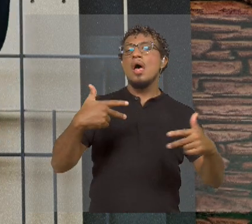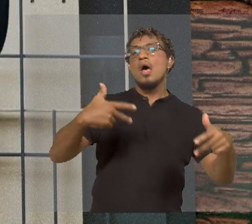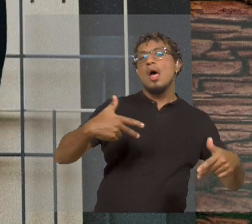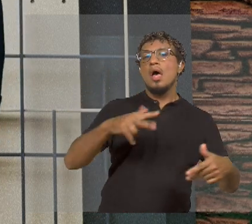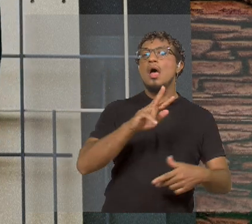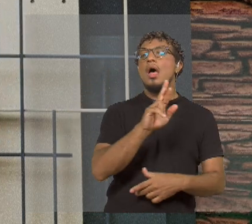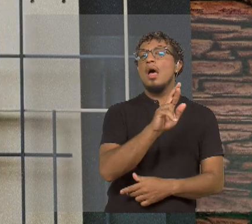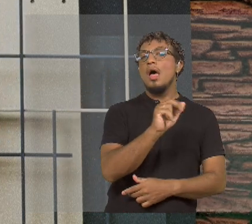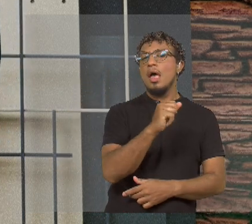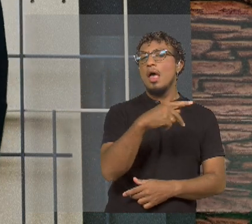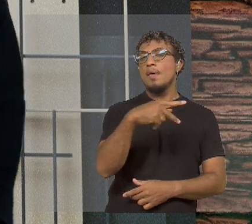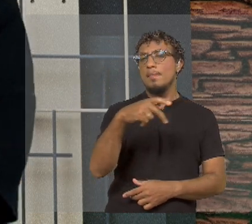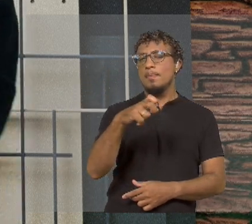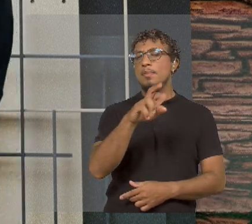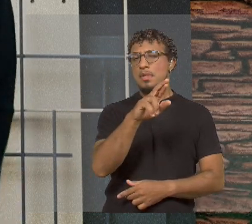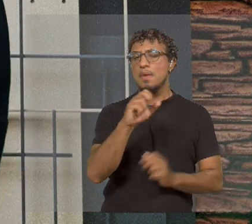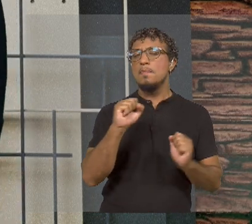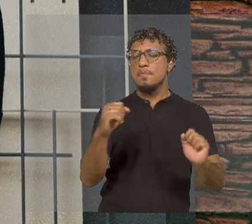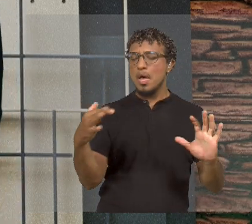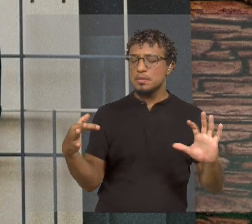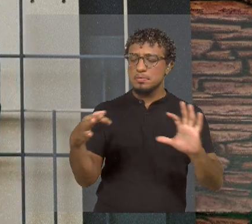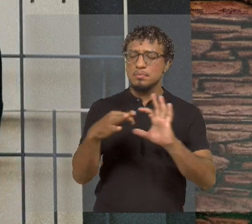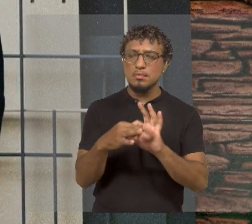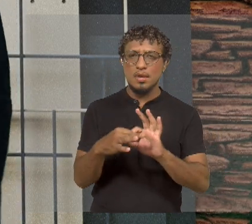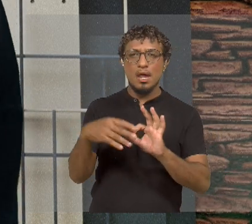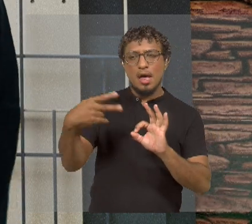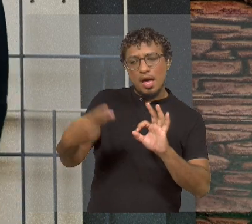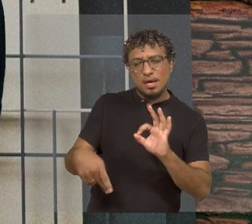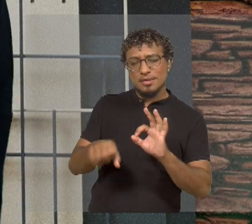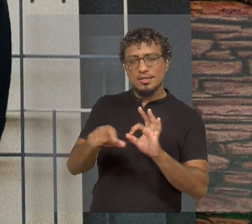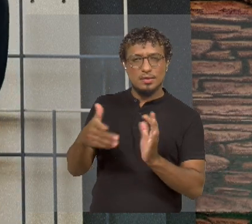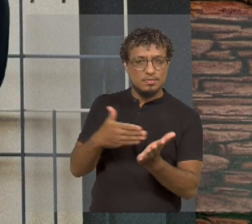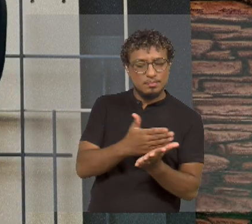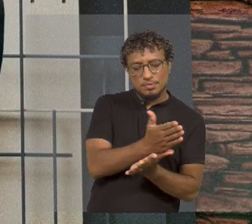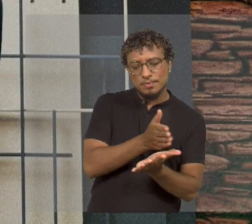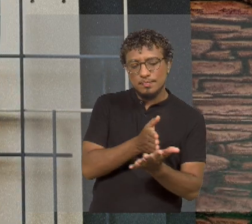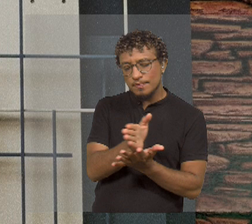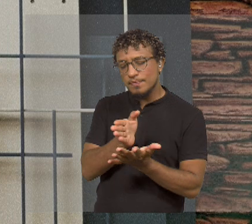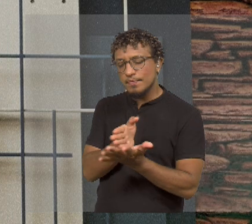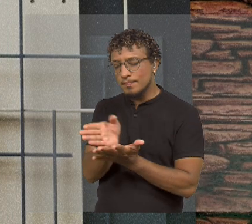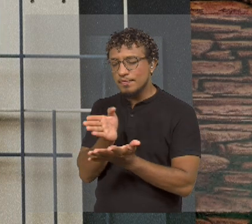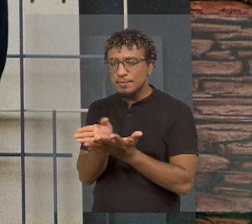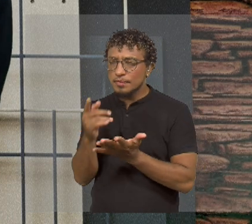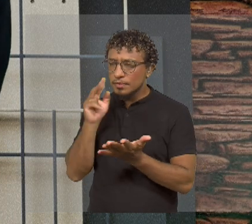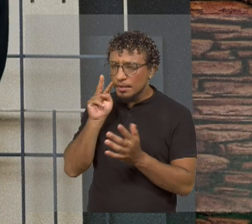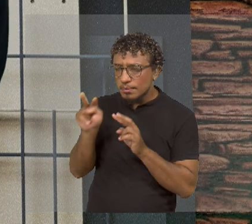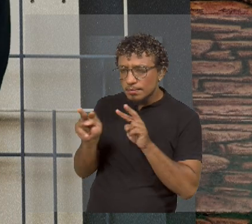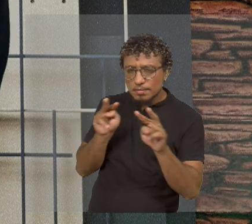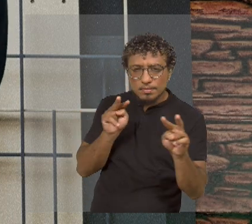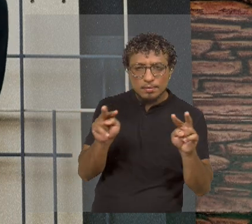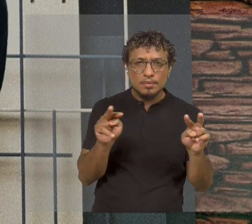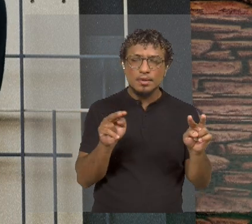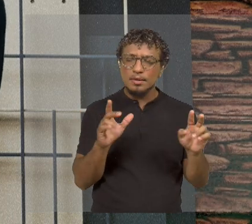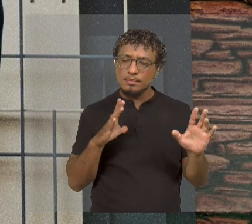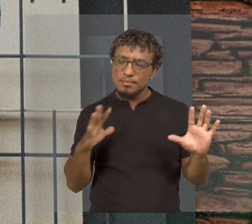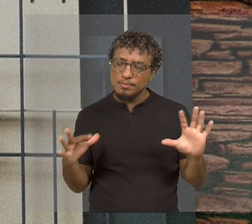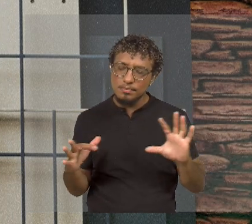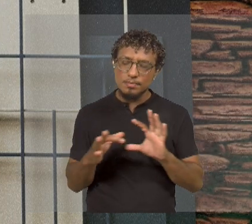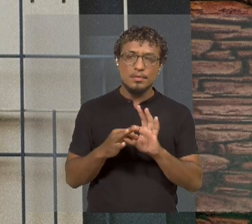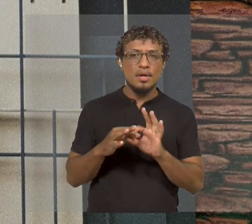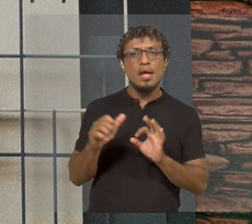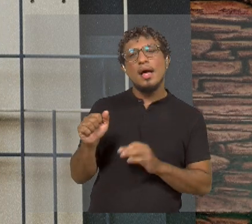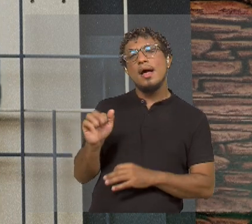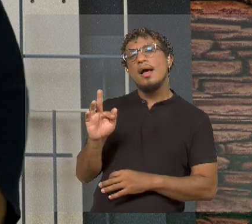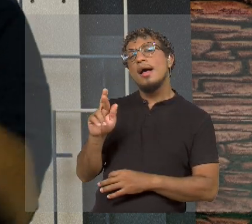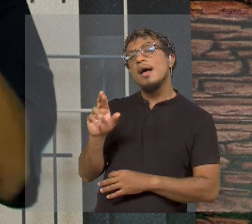à cultura de São Luís, sabe? À vertente de São Luís, né? A gente já foi numa vertente ali, a Mapiano, que também tem uma pegada de